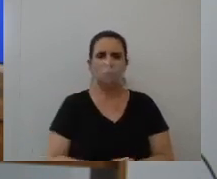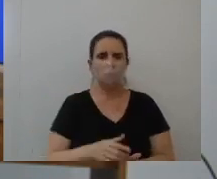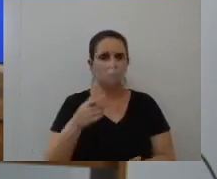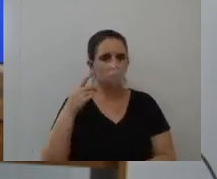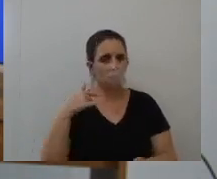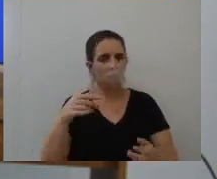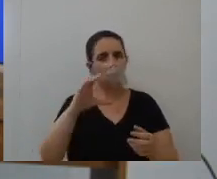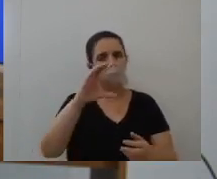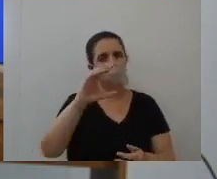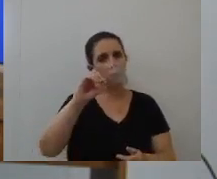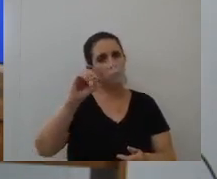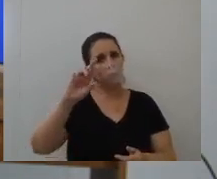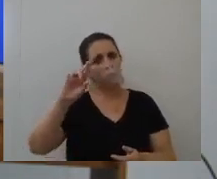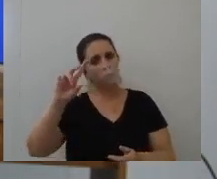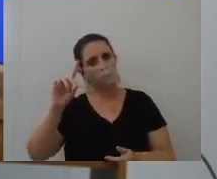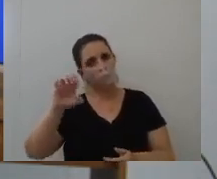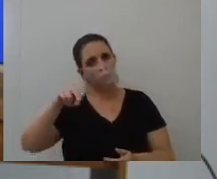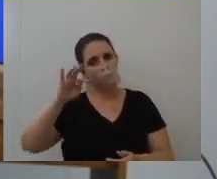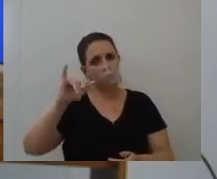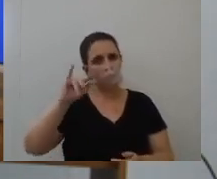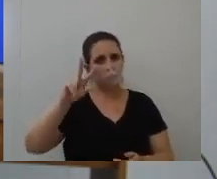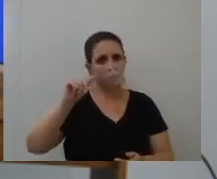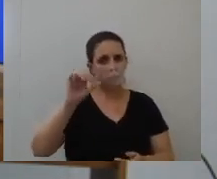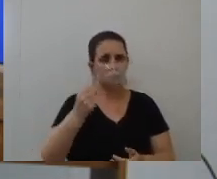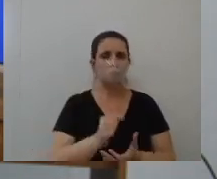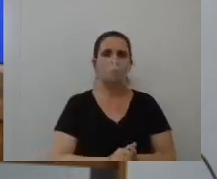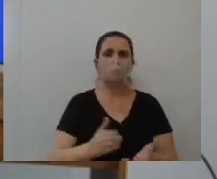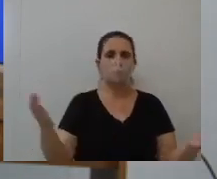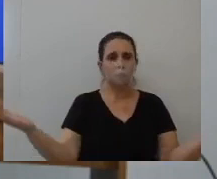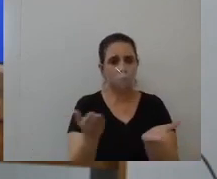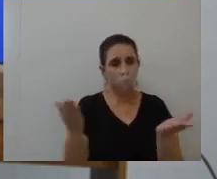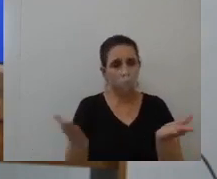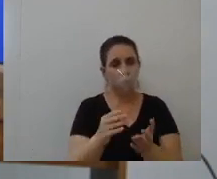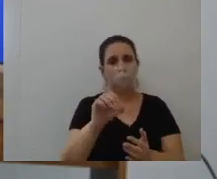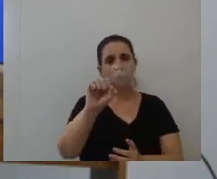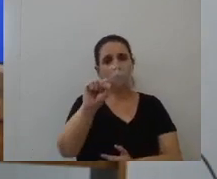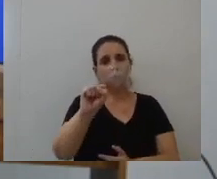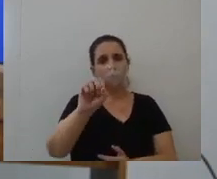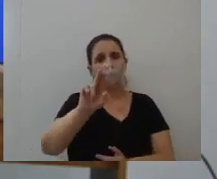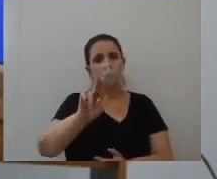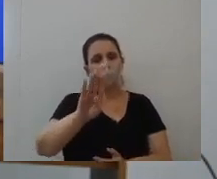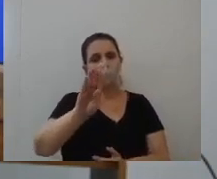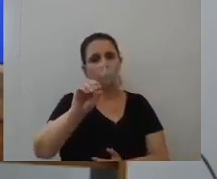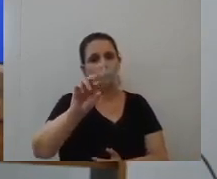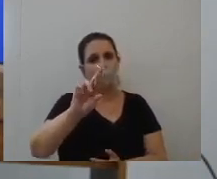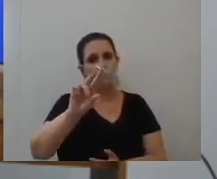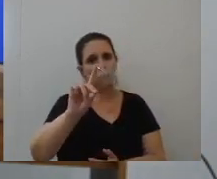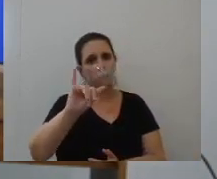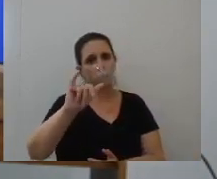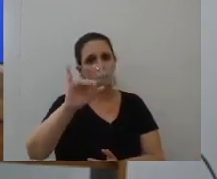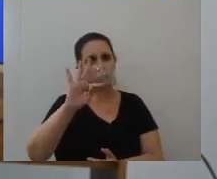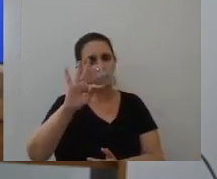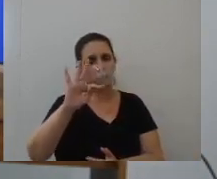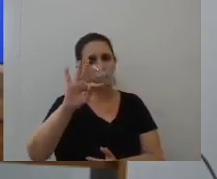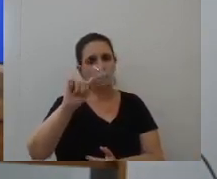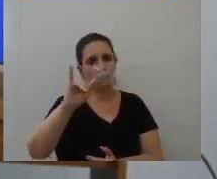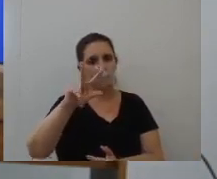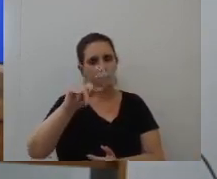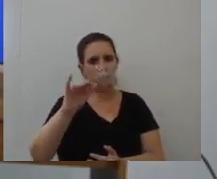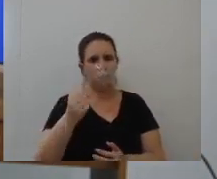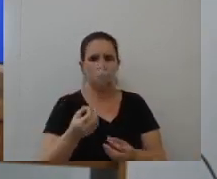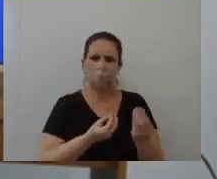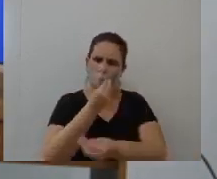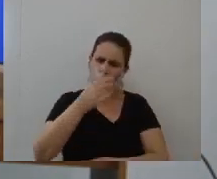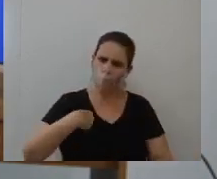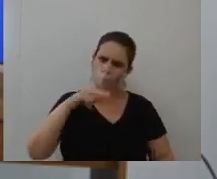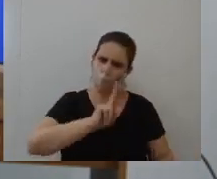conjunções coordenativas e agora nós vamos ver as conjunções subordinativas. Luiz, como é que eu vou usar isso na minha vida? Ô